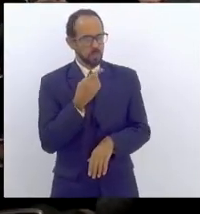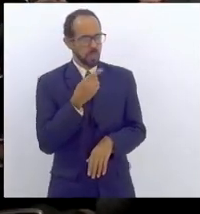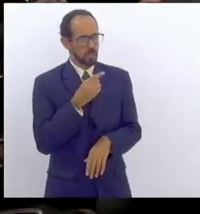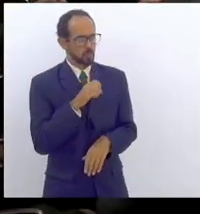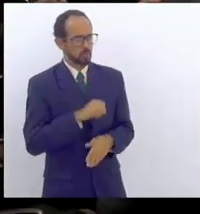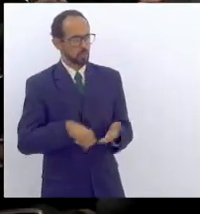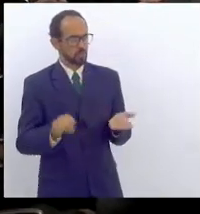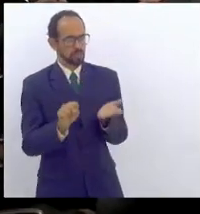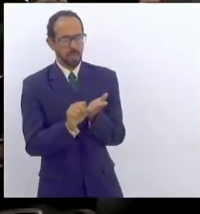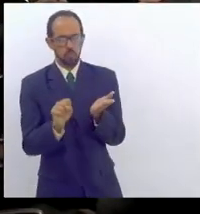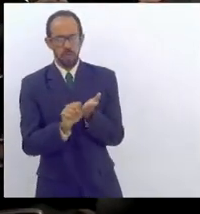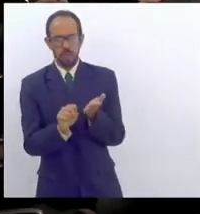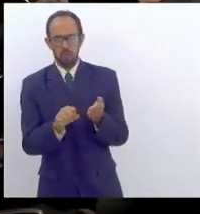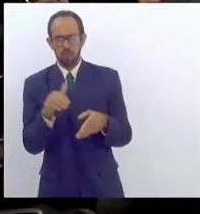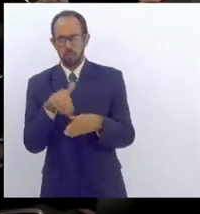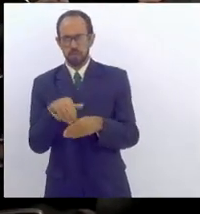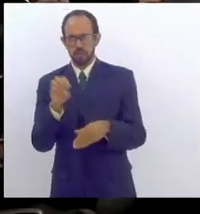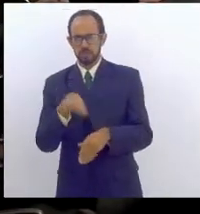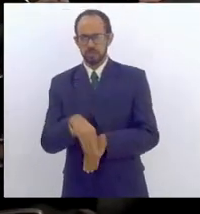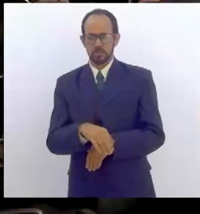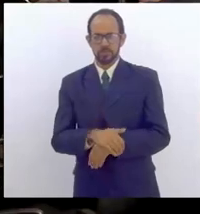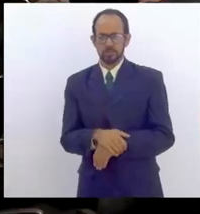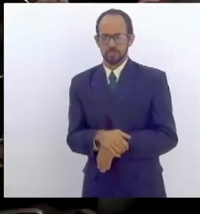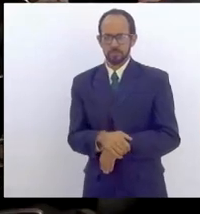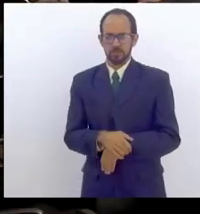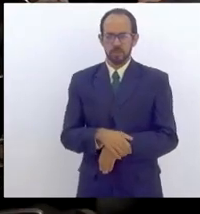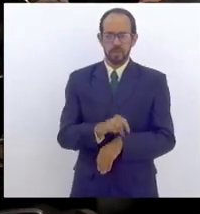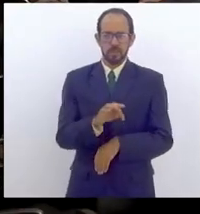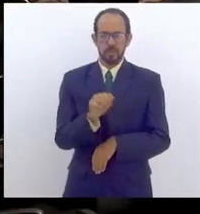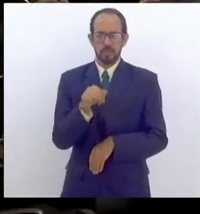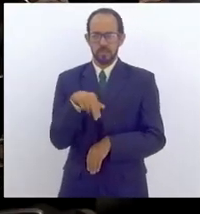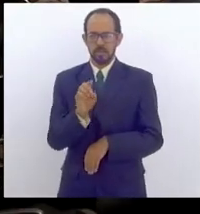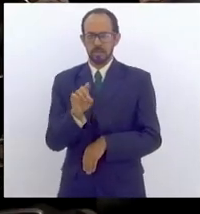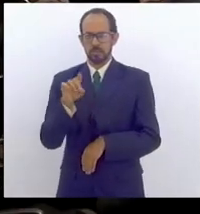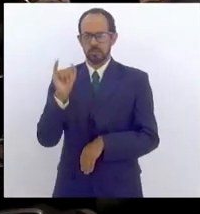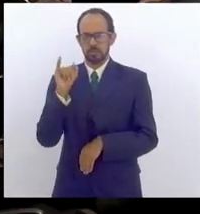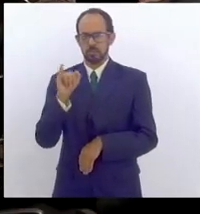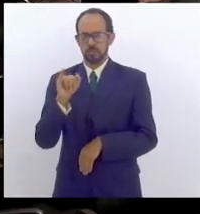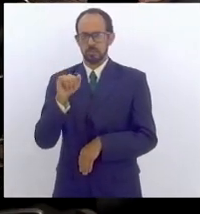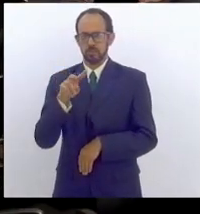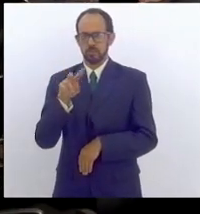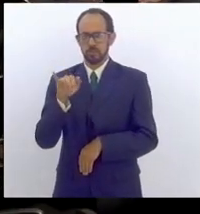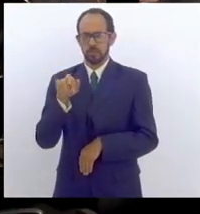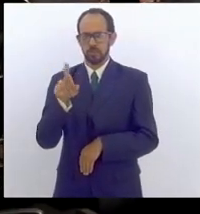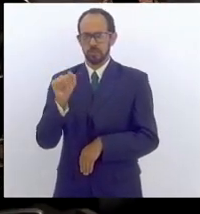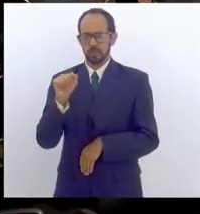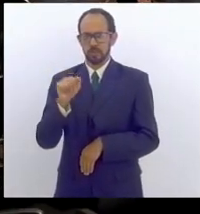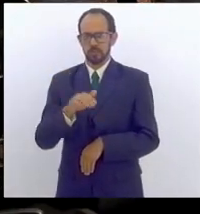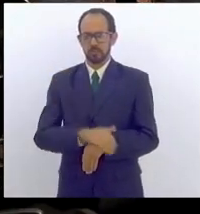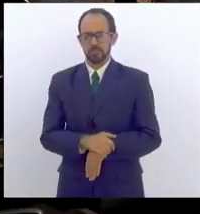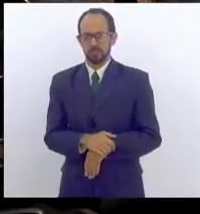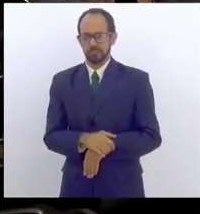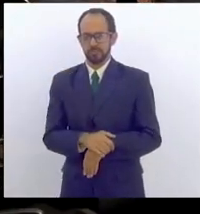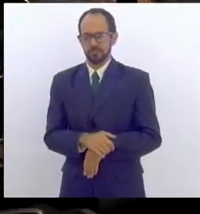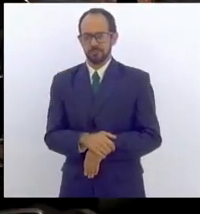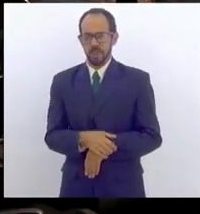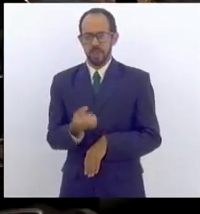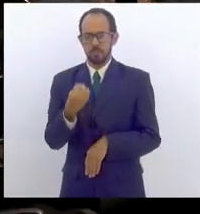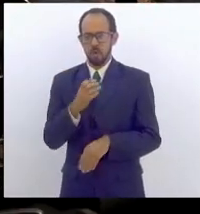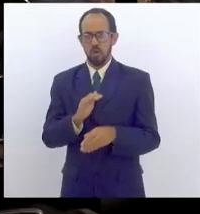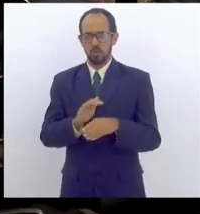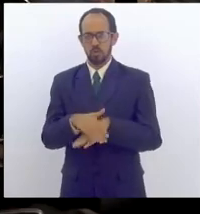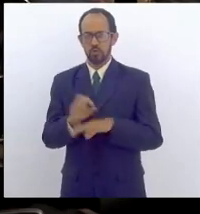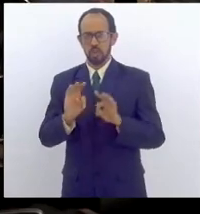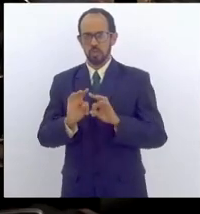Malafaia vota sim. Deputado Tandy Vieira. Boa noite a todos. Queria declarar